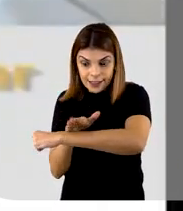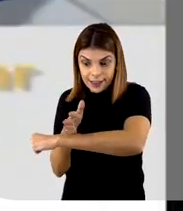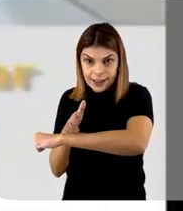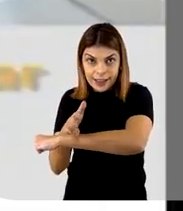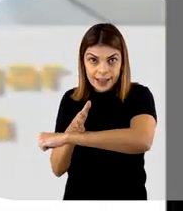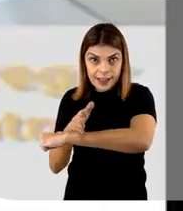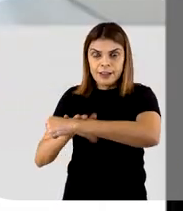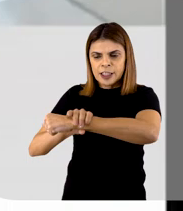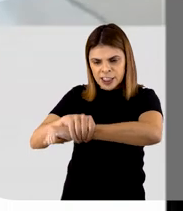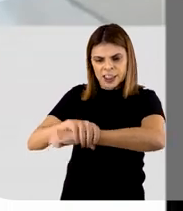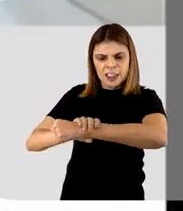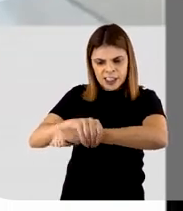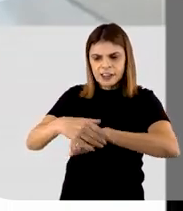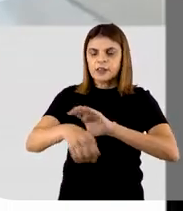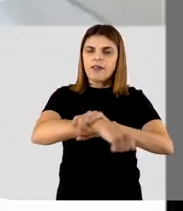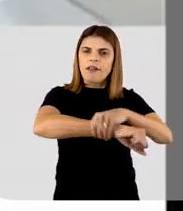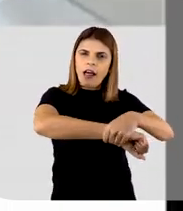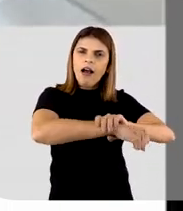pulso.